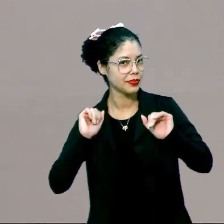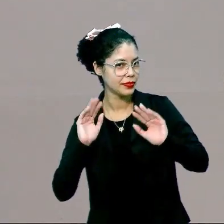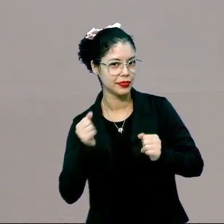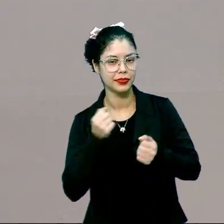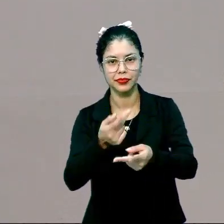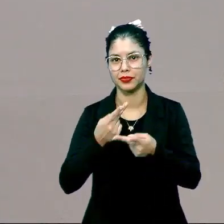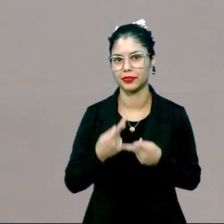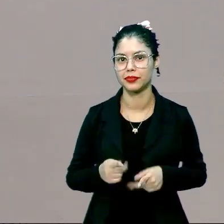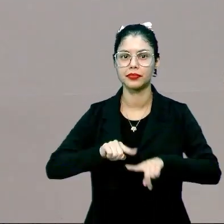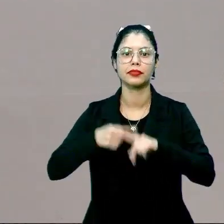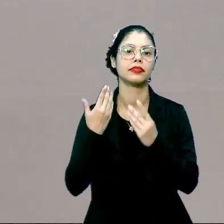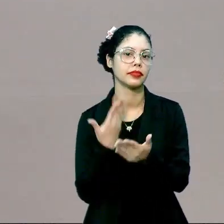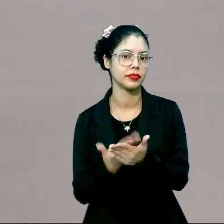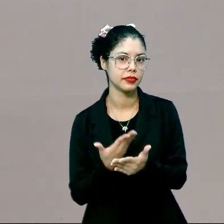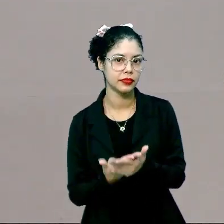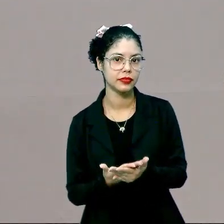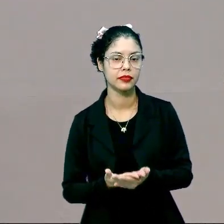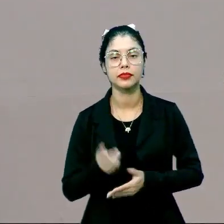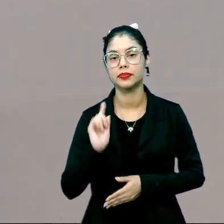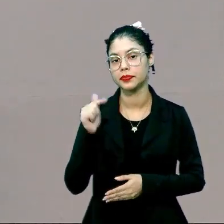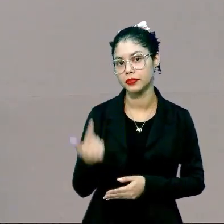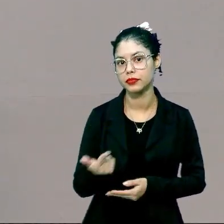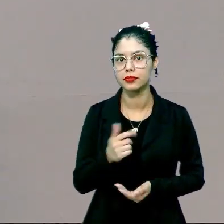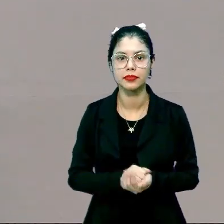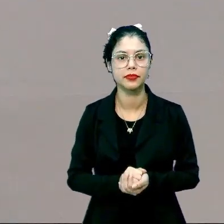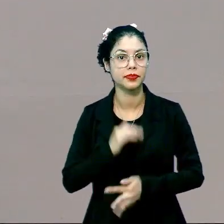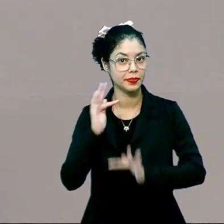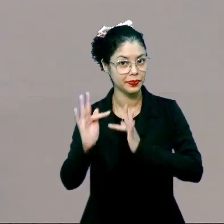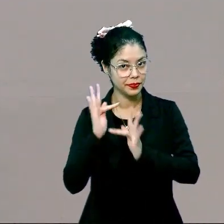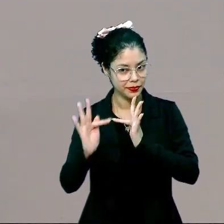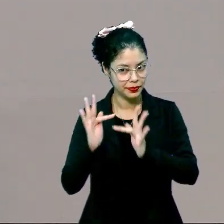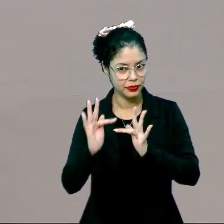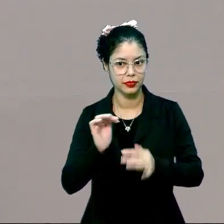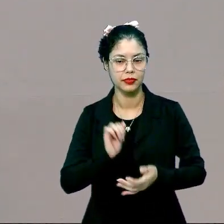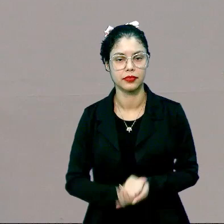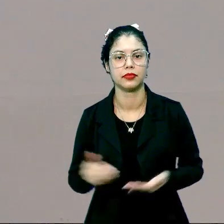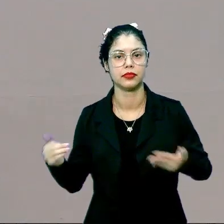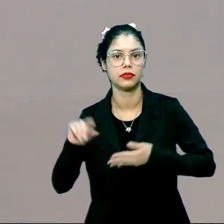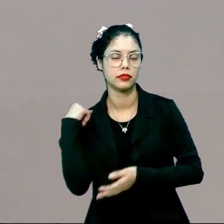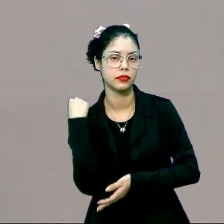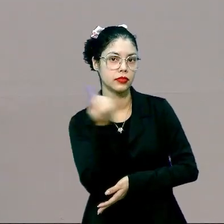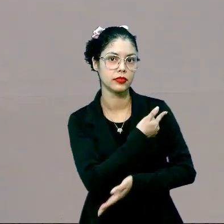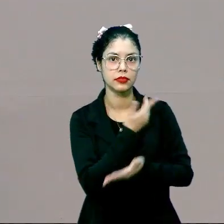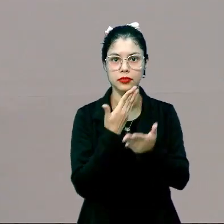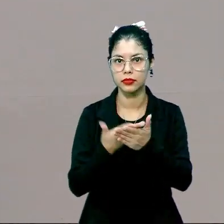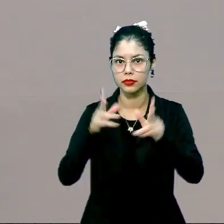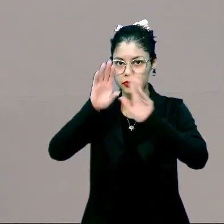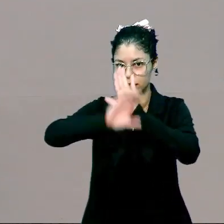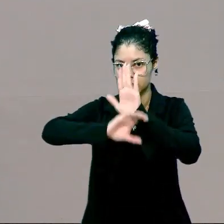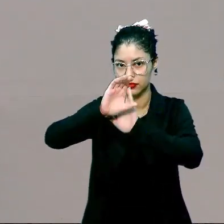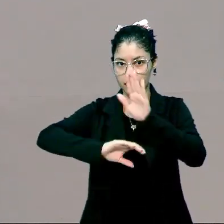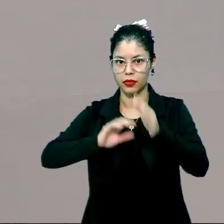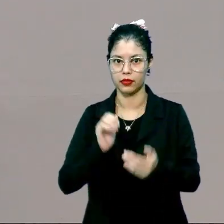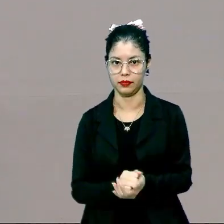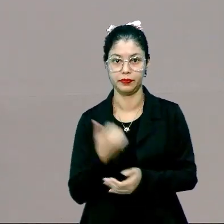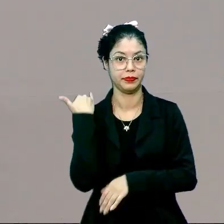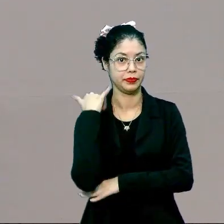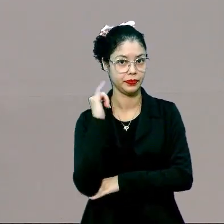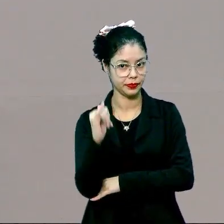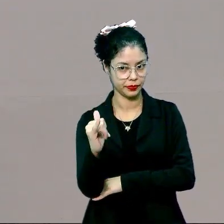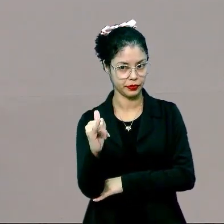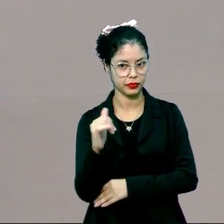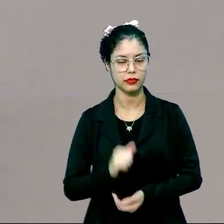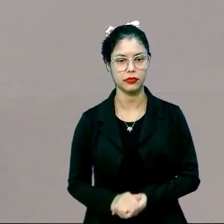Olá, sejam todos bem-vindos para a nossa próxima aula de Física. Hoje nós vamos estudar um conteúdo sobre